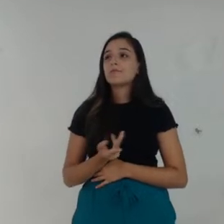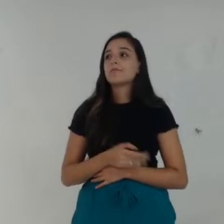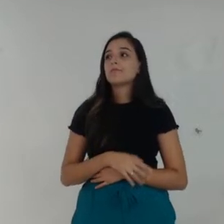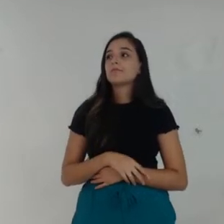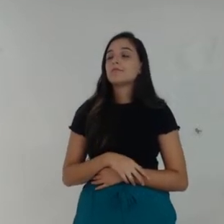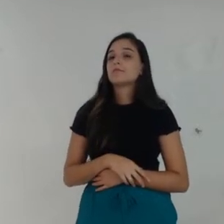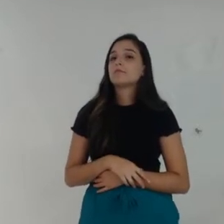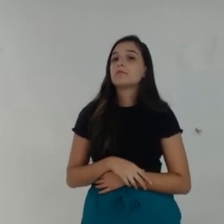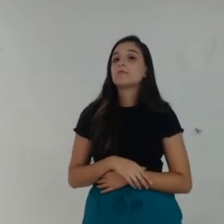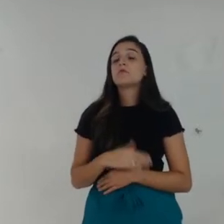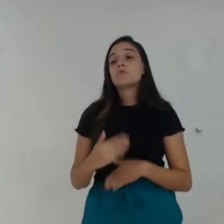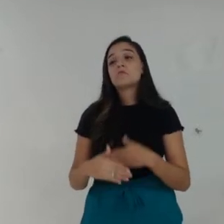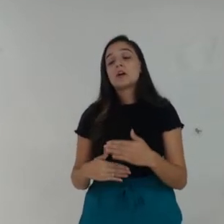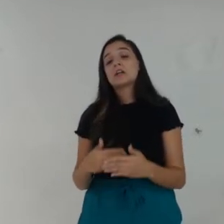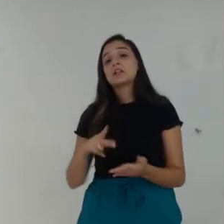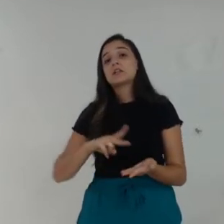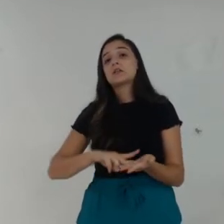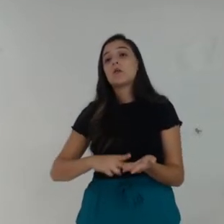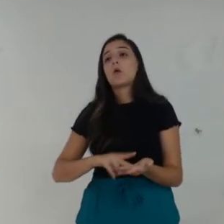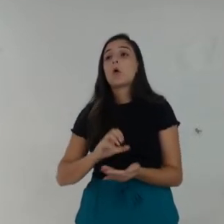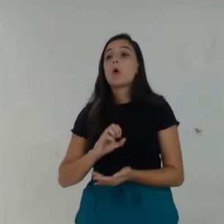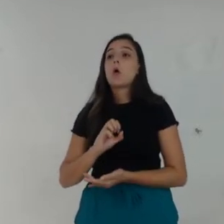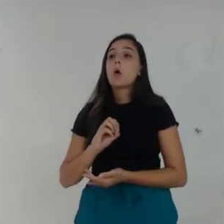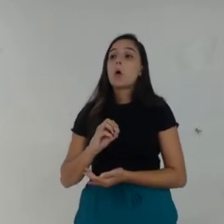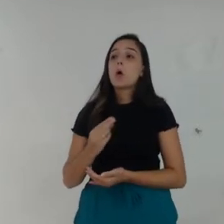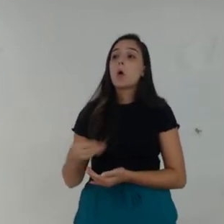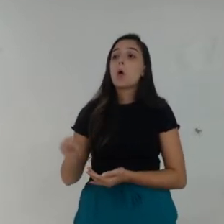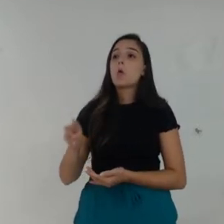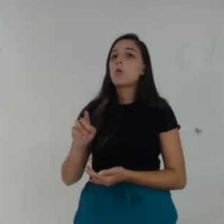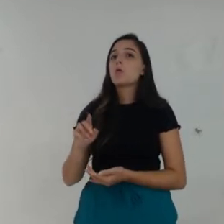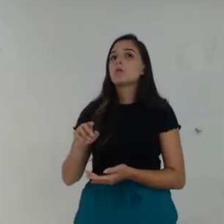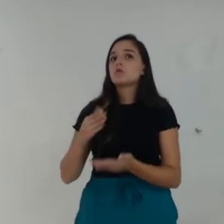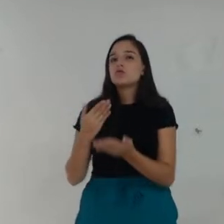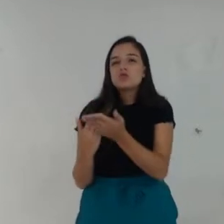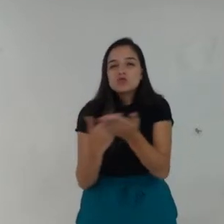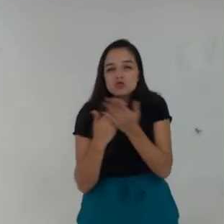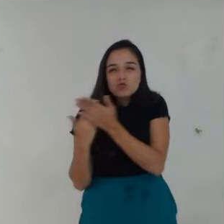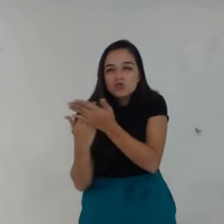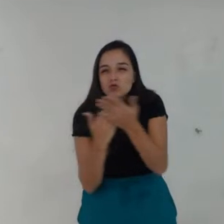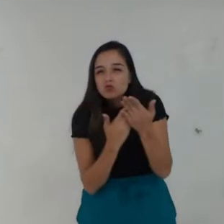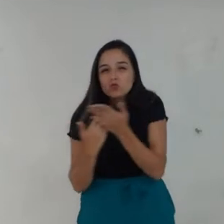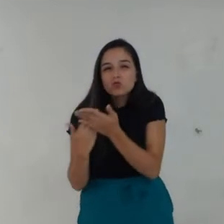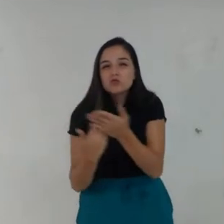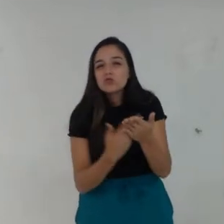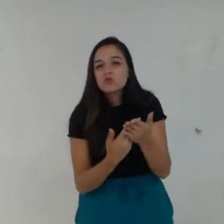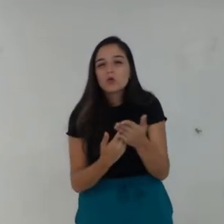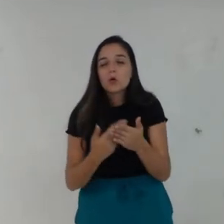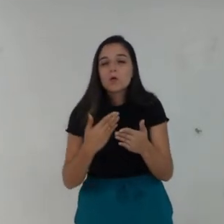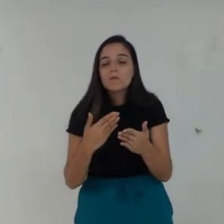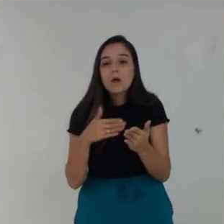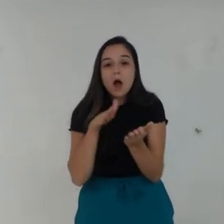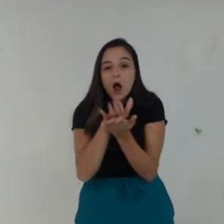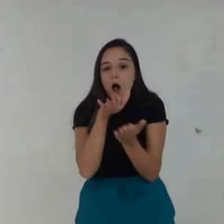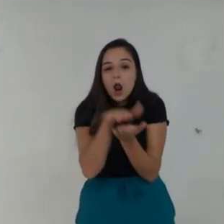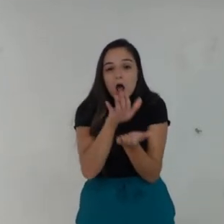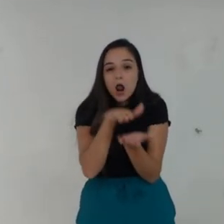a traduzir, ou se a pessoa é um estudioso, um erudito, que estuda, que produz